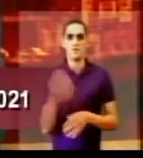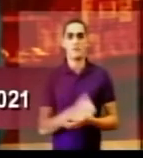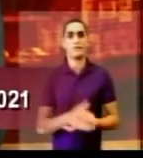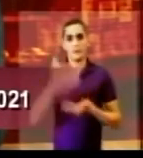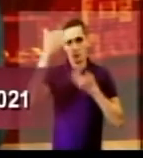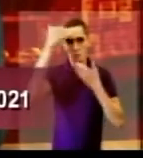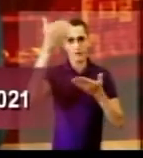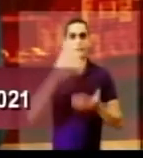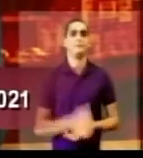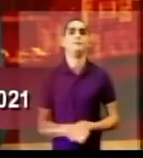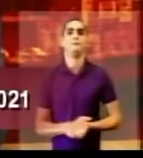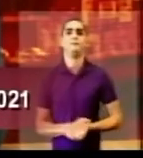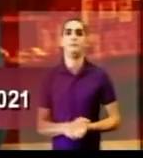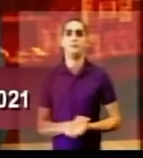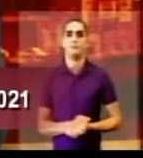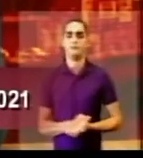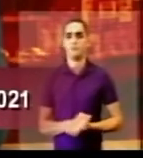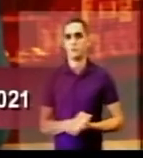Muito obrigado.